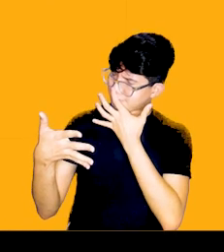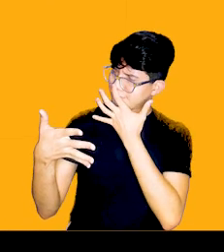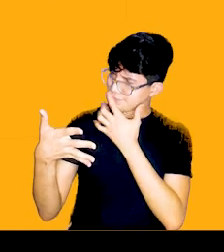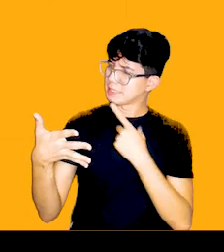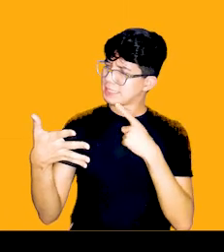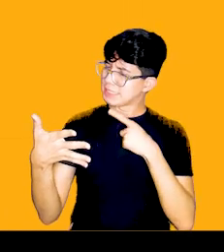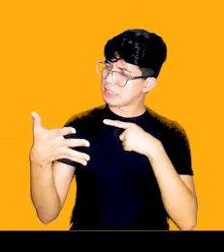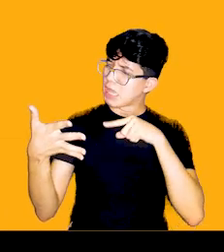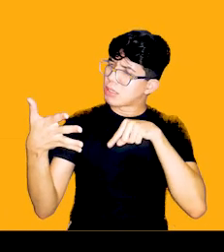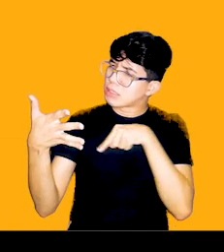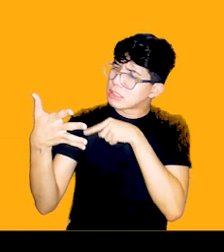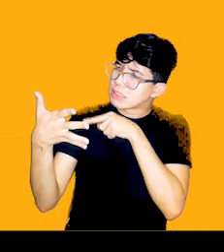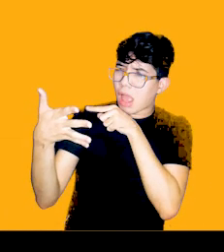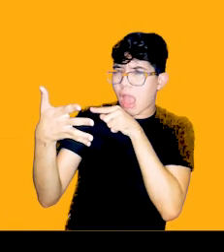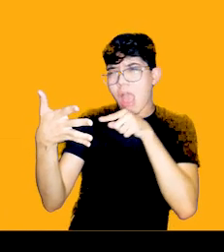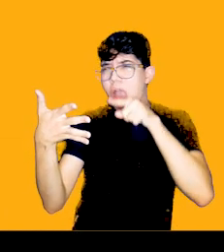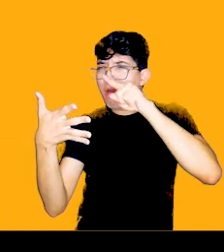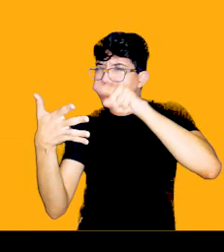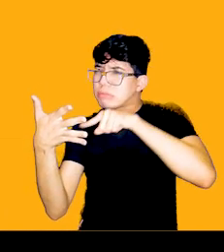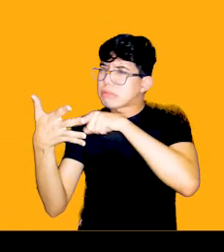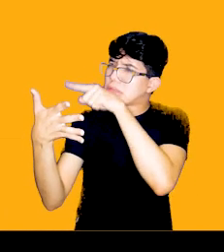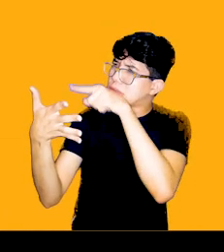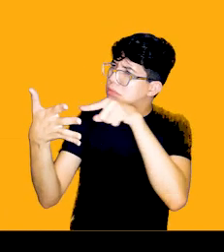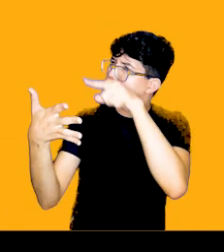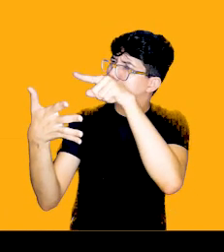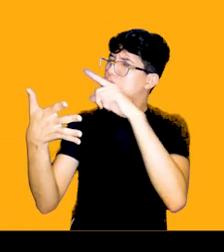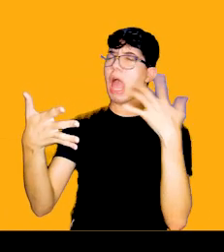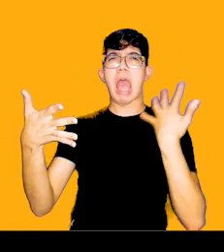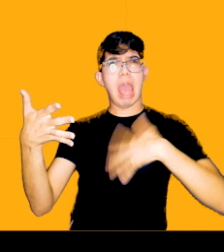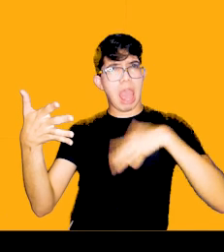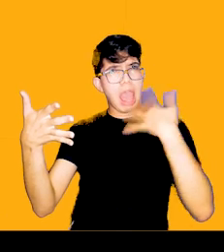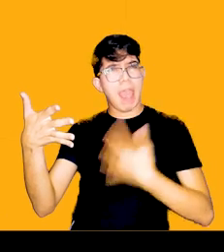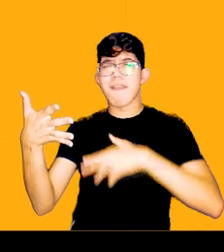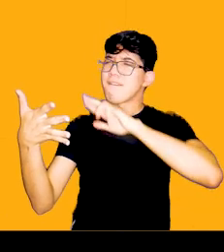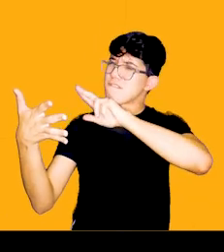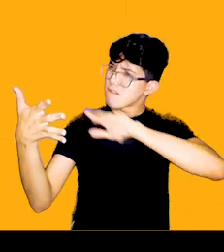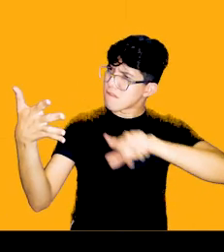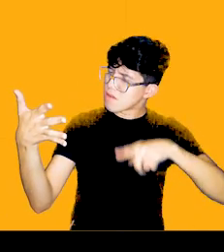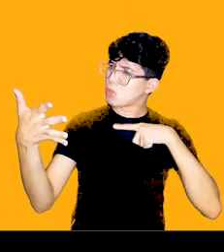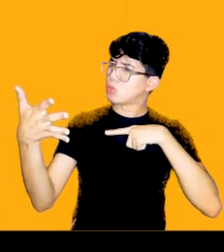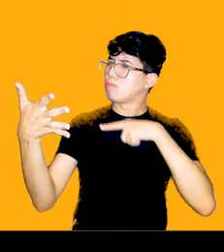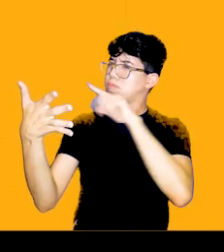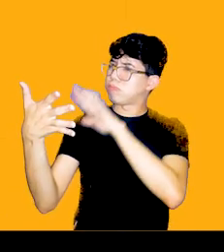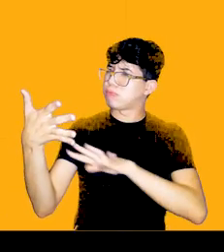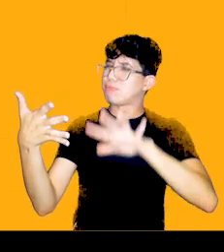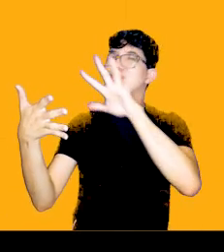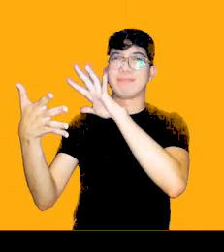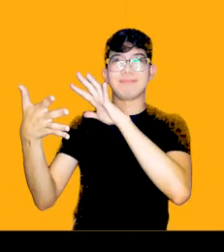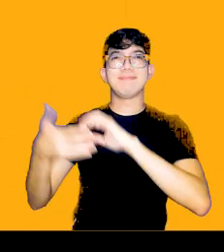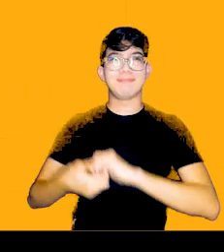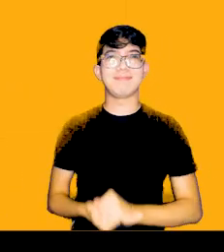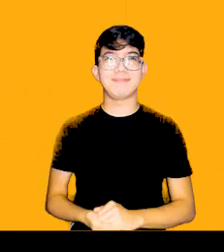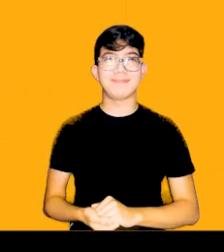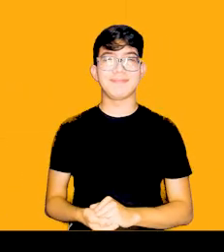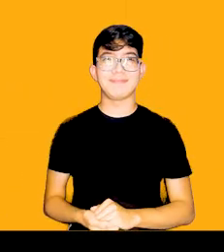do fotógrafo. Ao observá-los com atenção, é possível perceber os labirintos que se transformam nas curvas de um